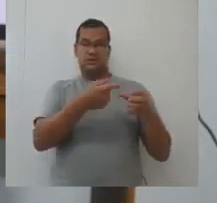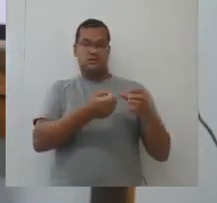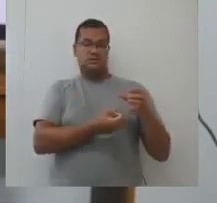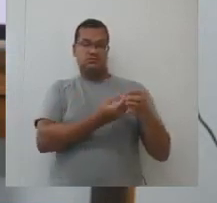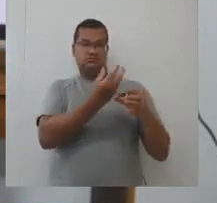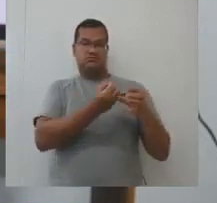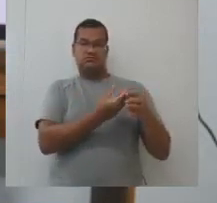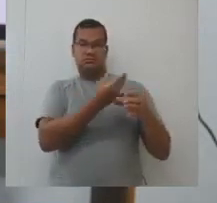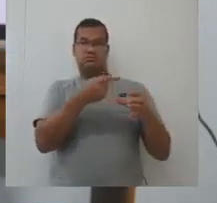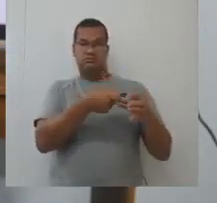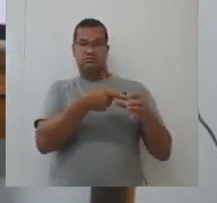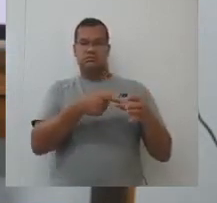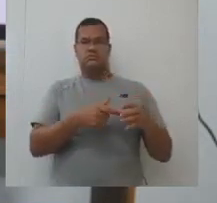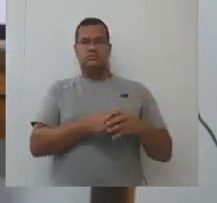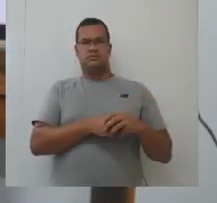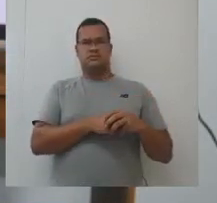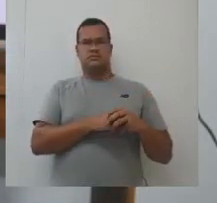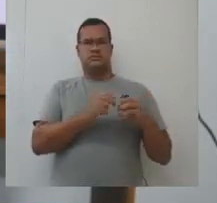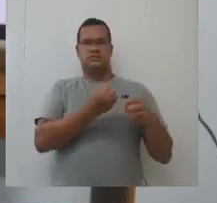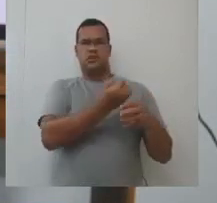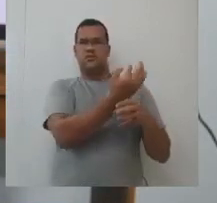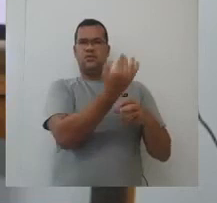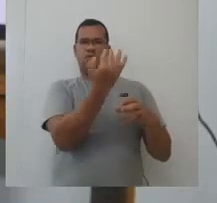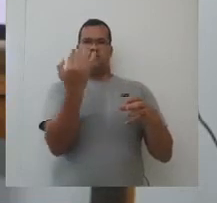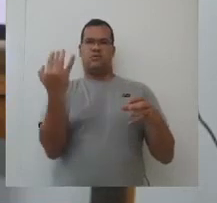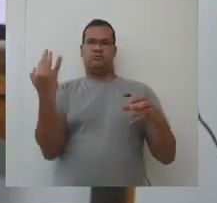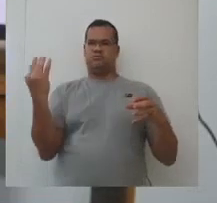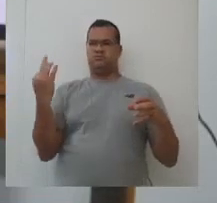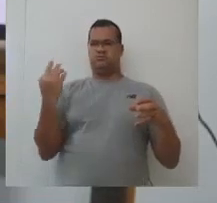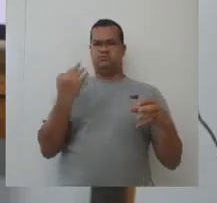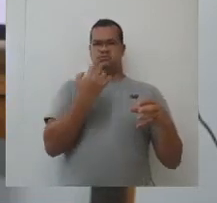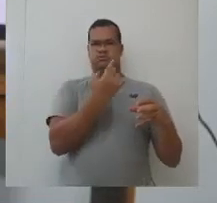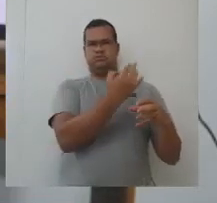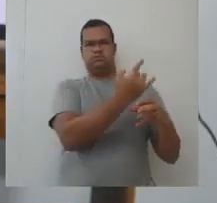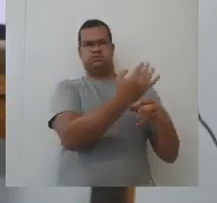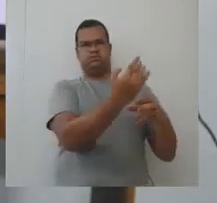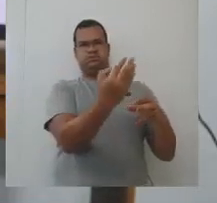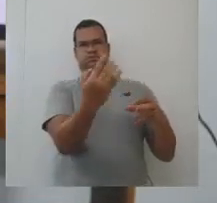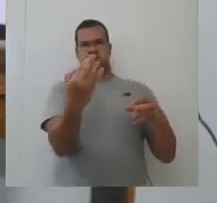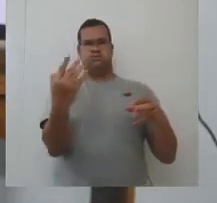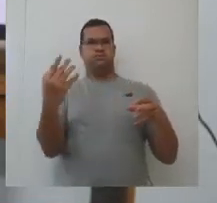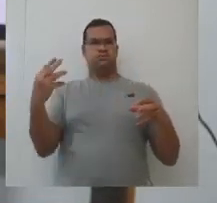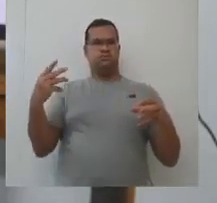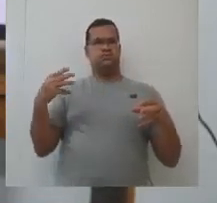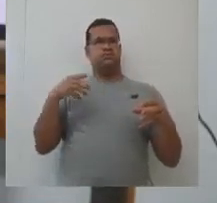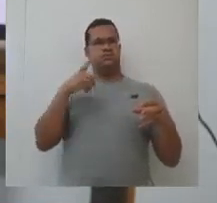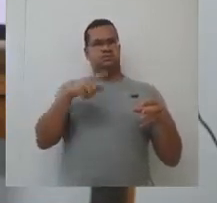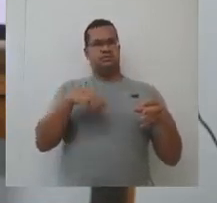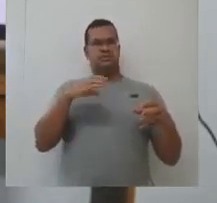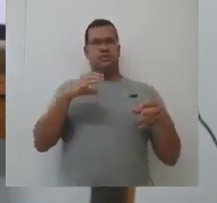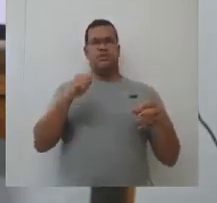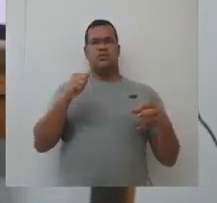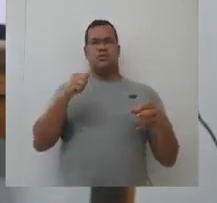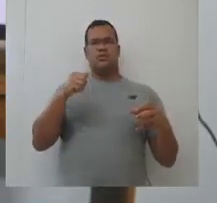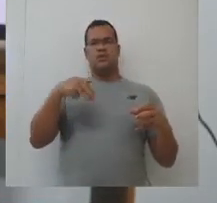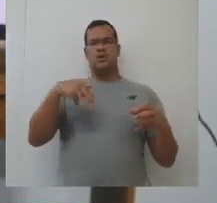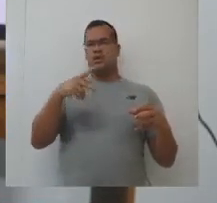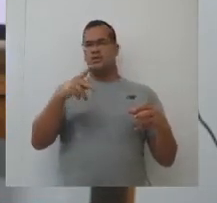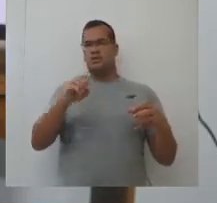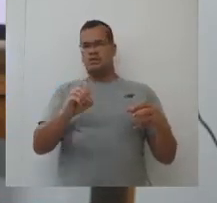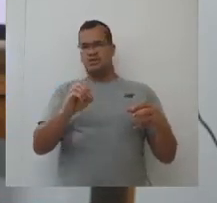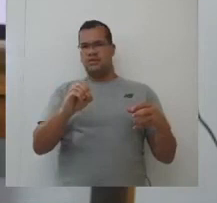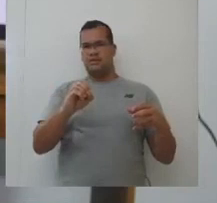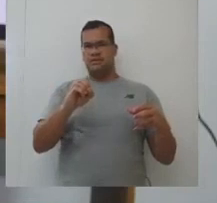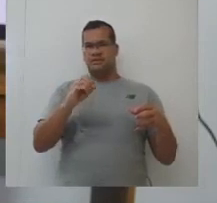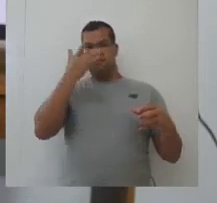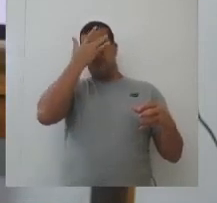campo. O vapor que se exala pelo ar, fazendo uma comparação, é o campo. Agora,